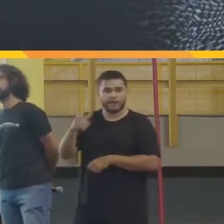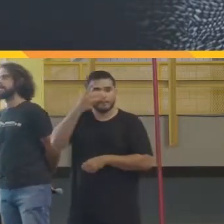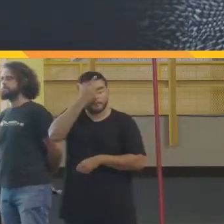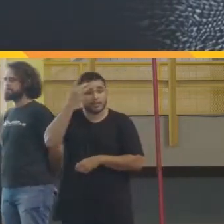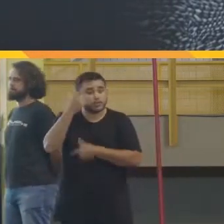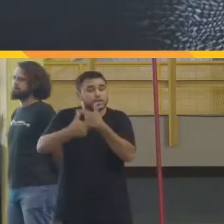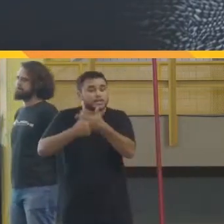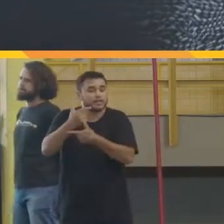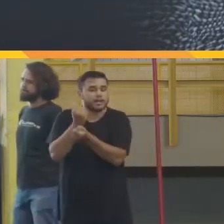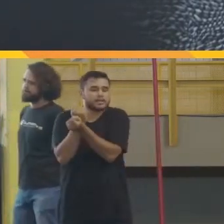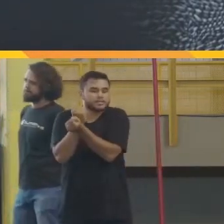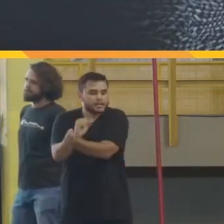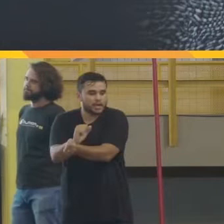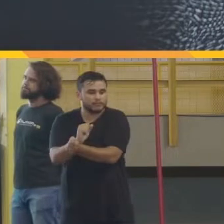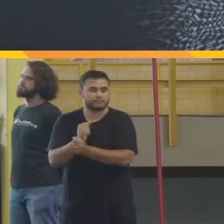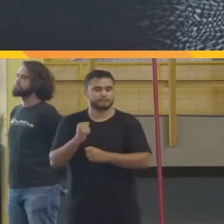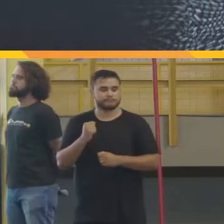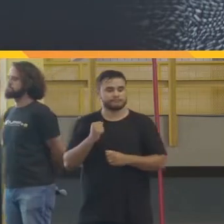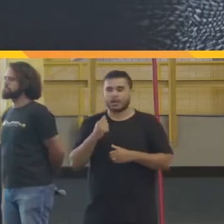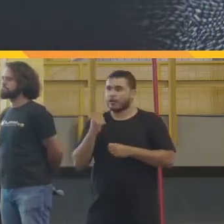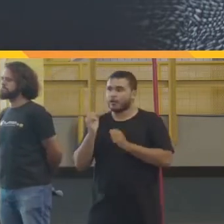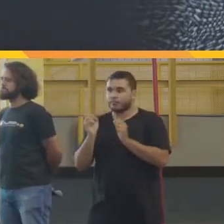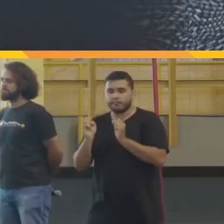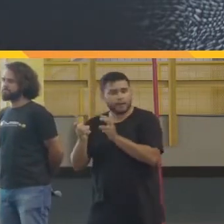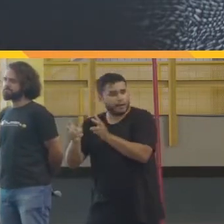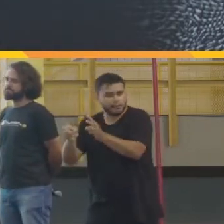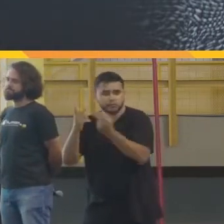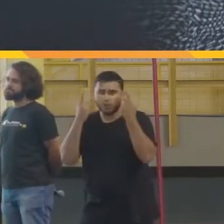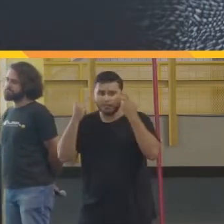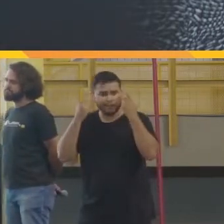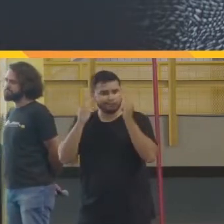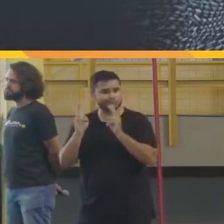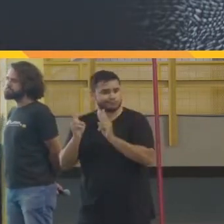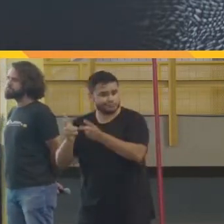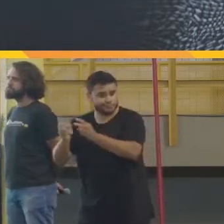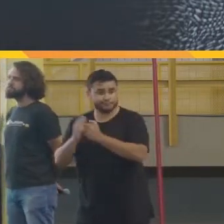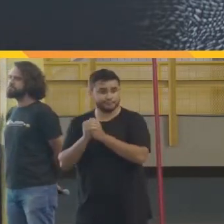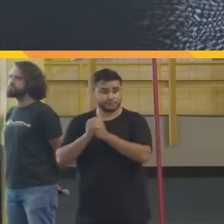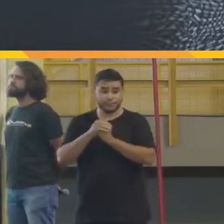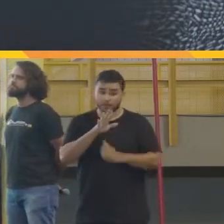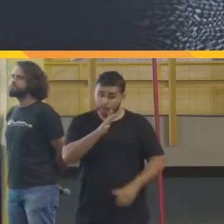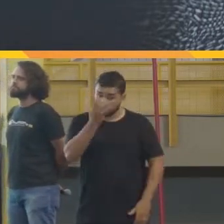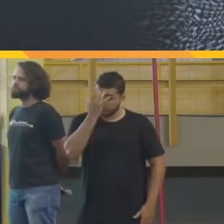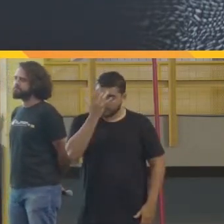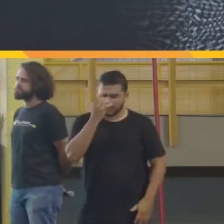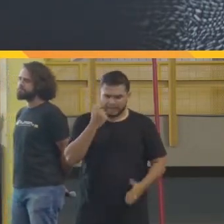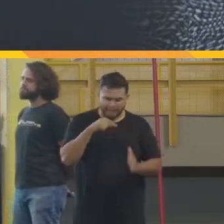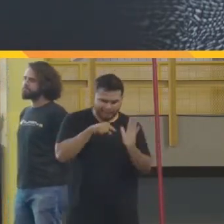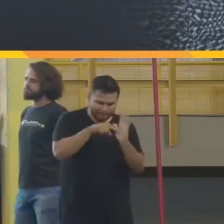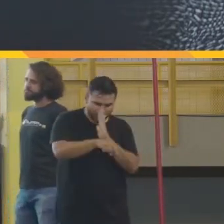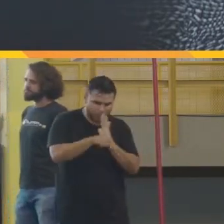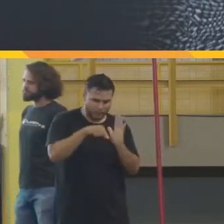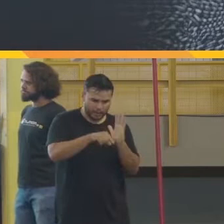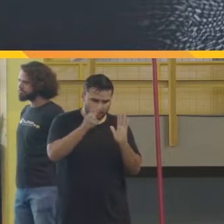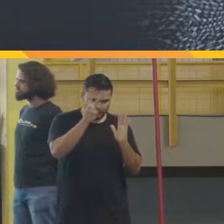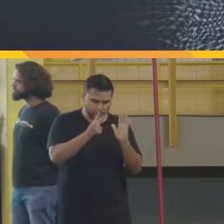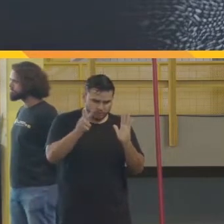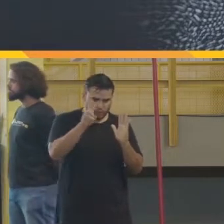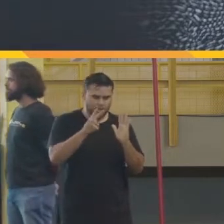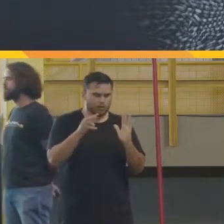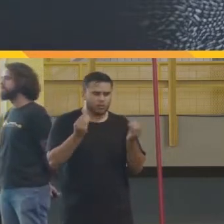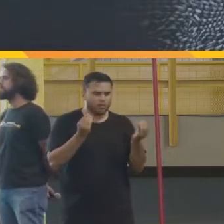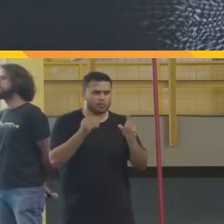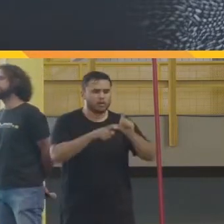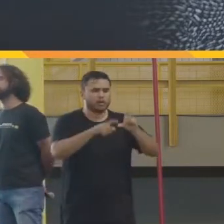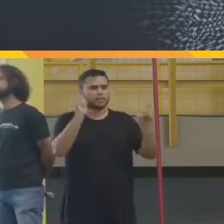escravo. Então, o que fica do processo de independência, que os vestibulares gostam de cobrar, é isso. A independência do Brasil